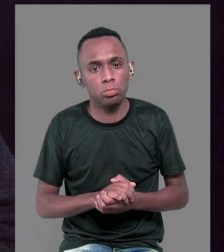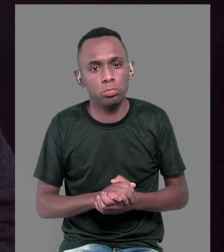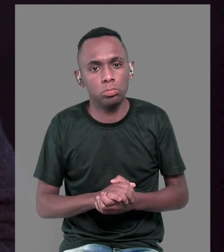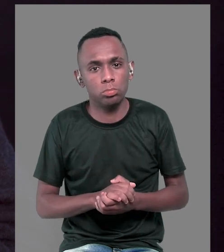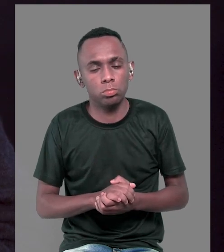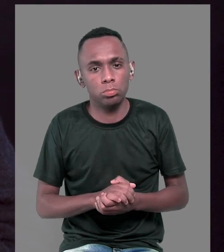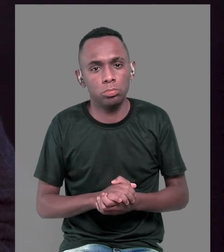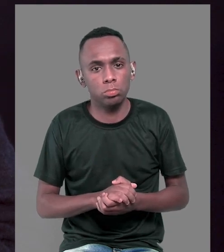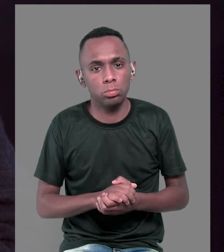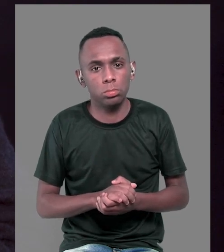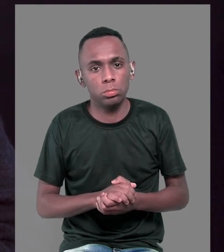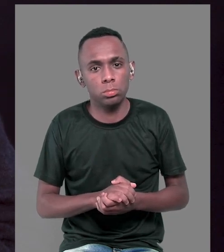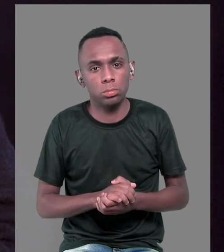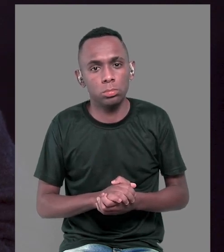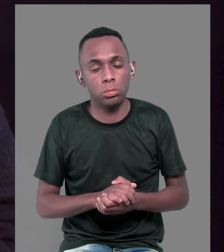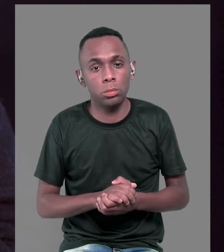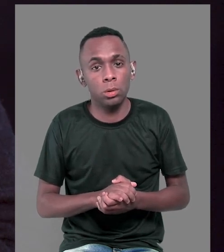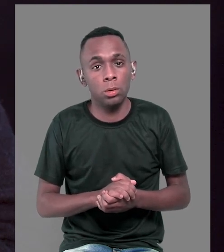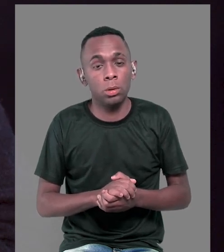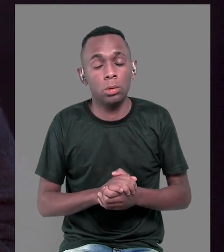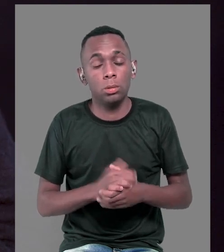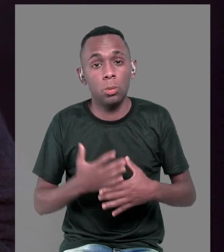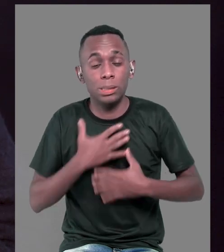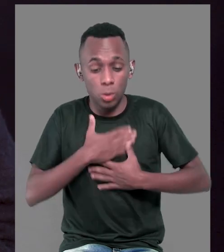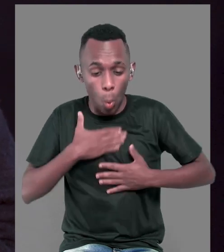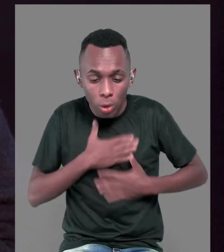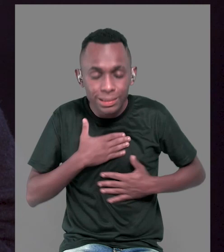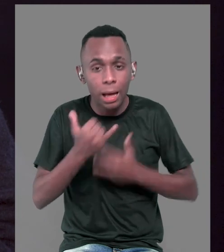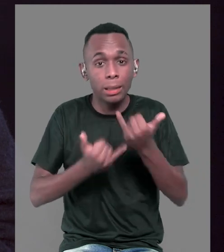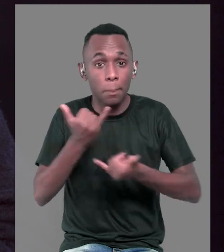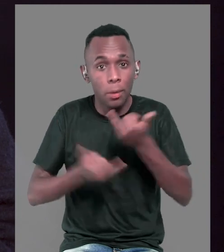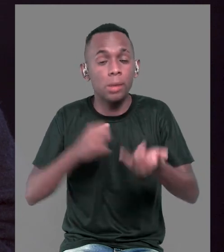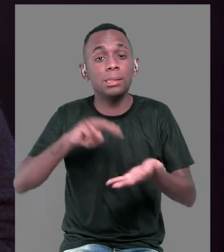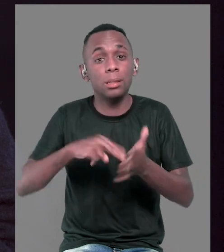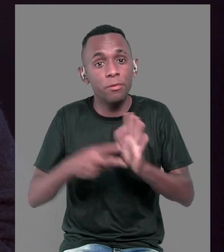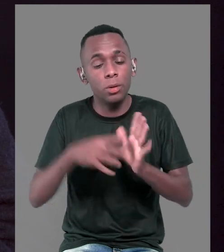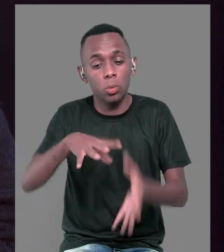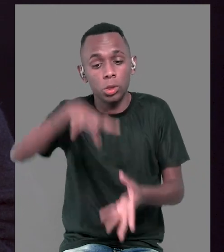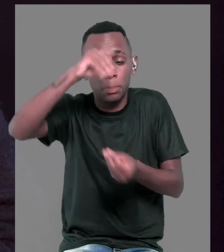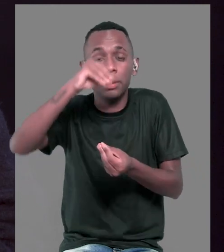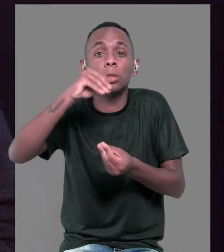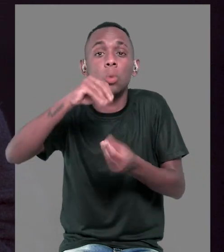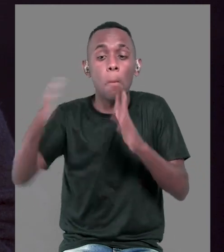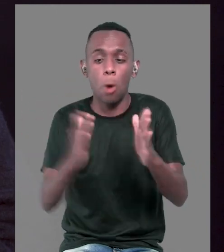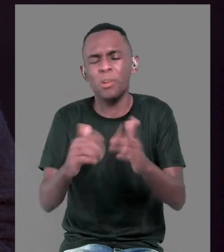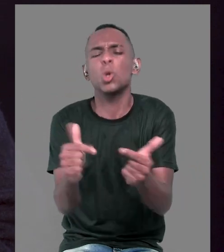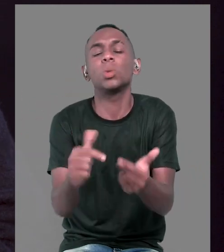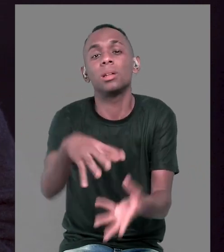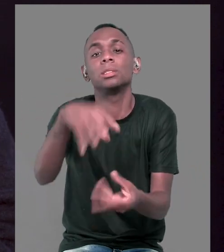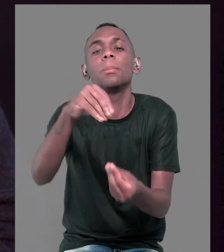O entretenimento é o verdadeiro espírito de um tempo sem espírito, para lembrar a frase de